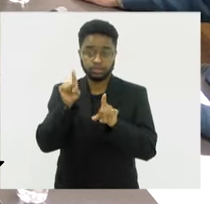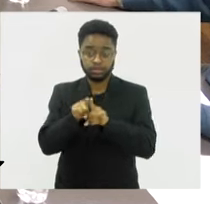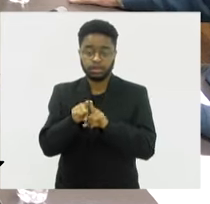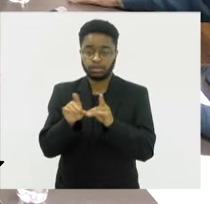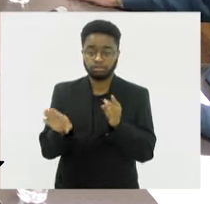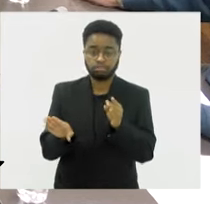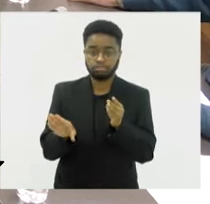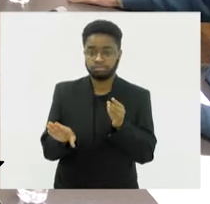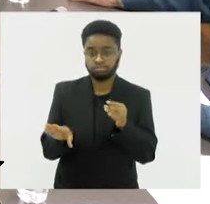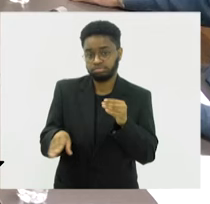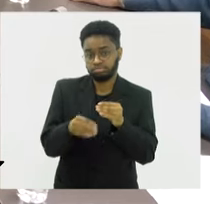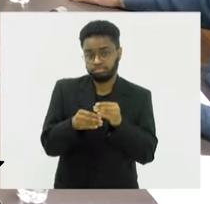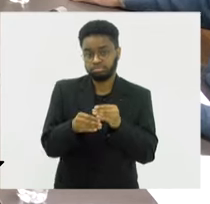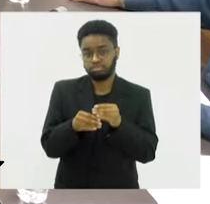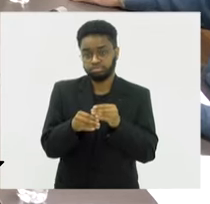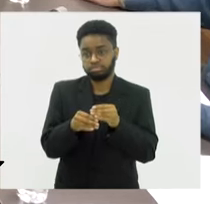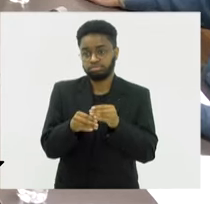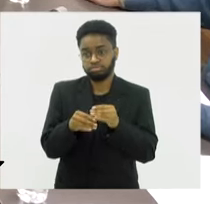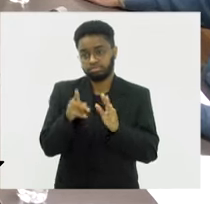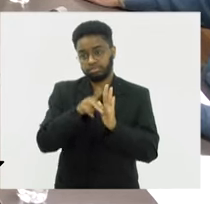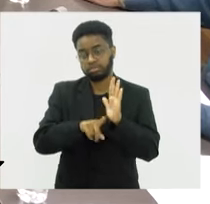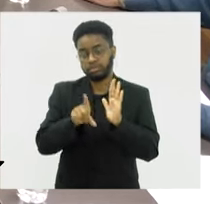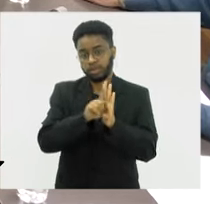emenda à lei. Um projeto de lei.